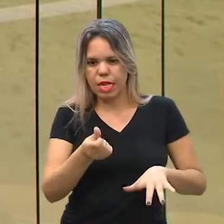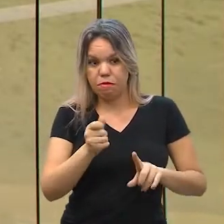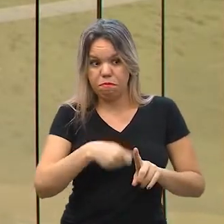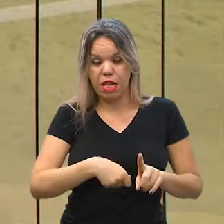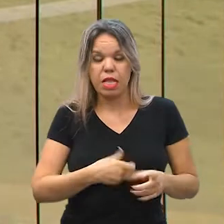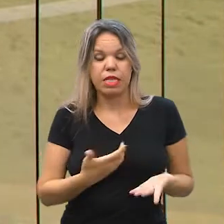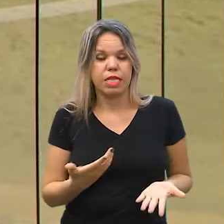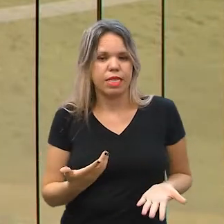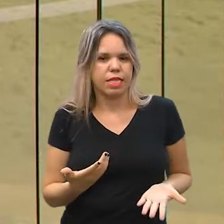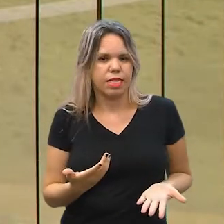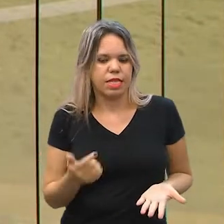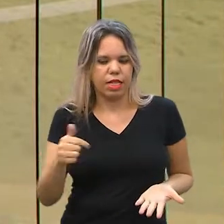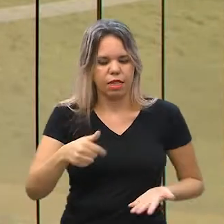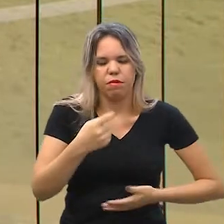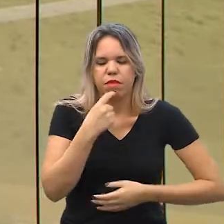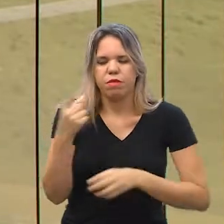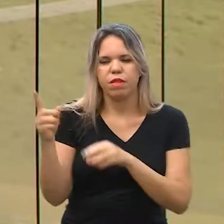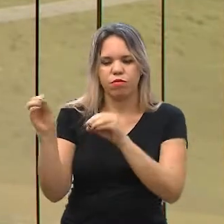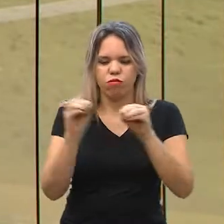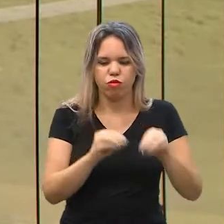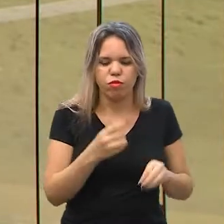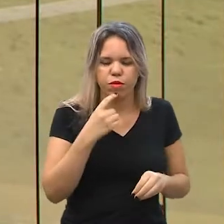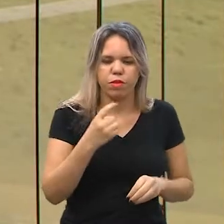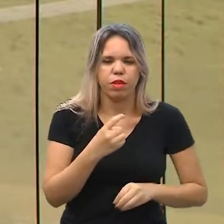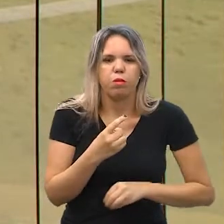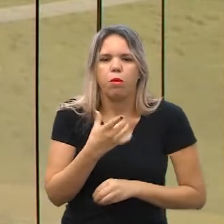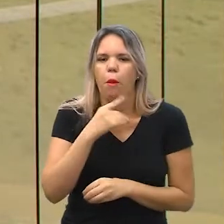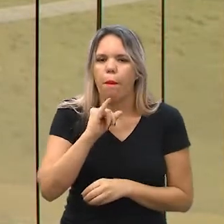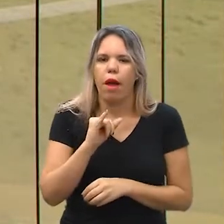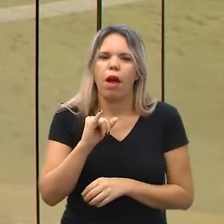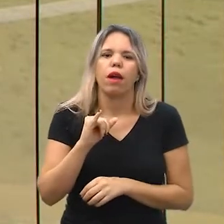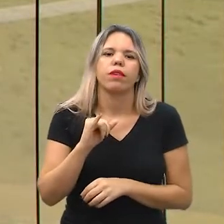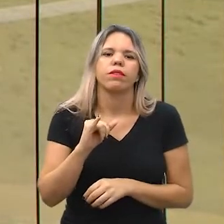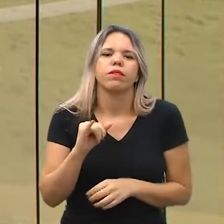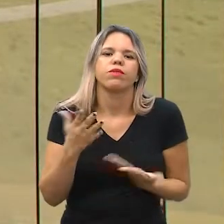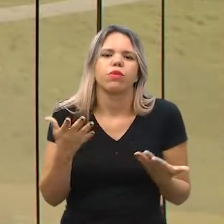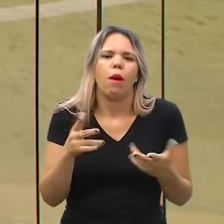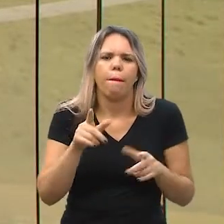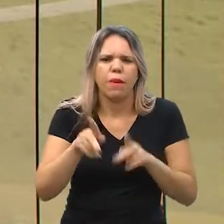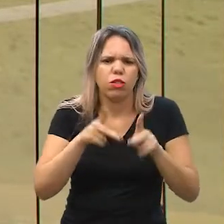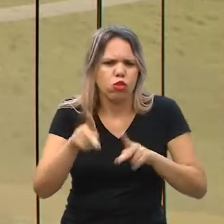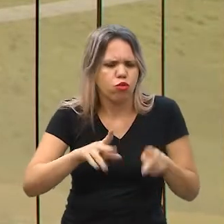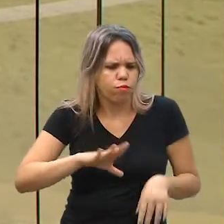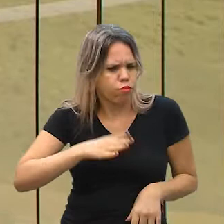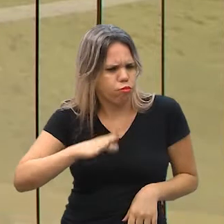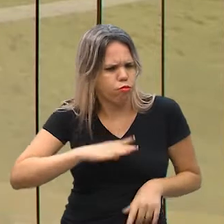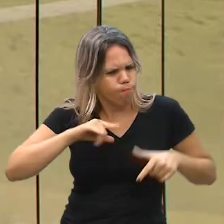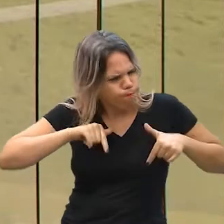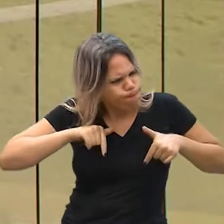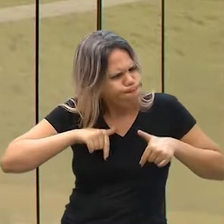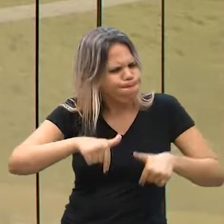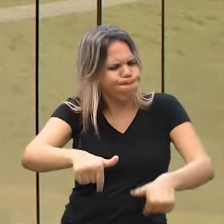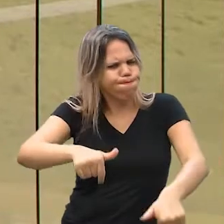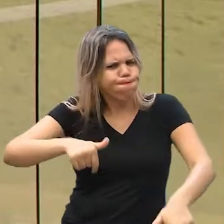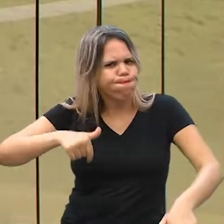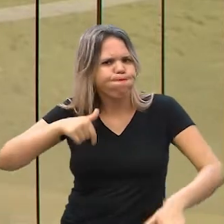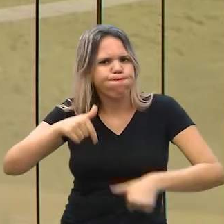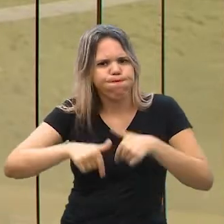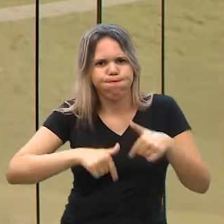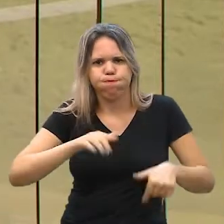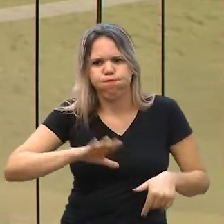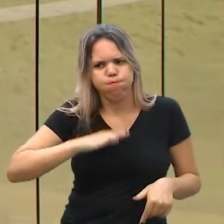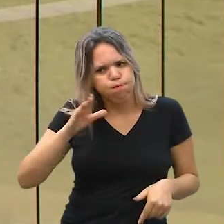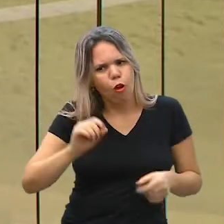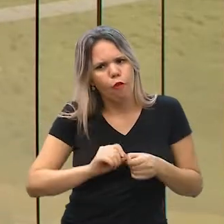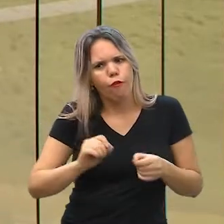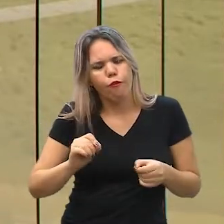meses de idade, para Campinas. Meu pai foi um grande aventureiro, um grande trabalhador. Eu falo aventureiro porque teve